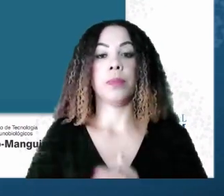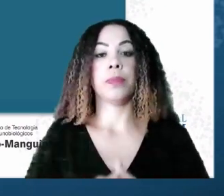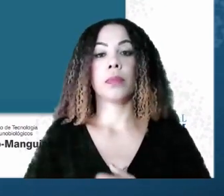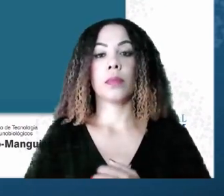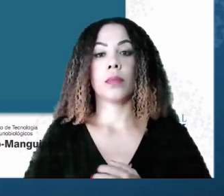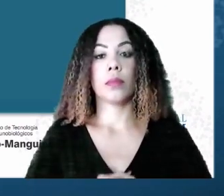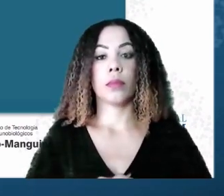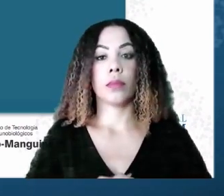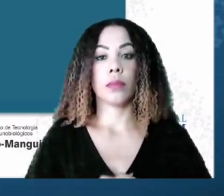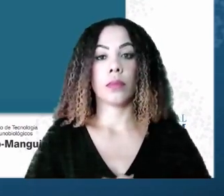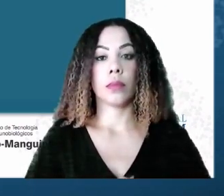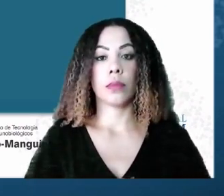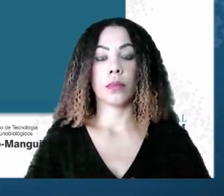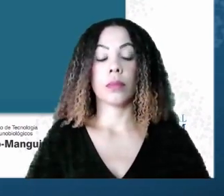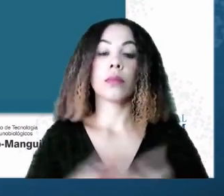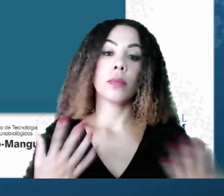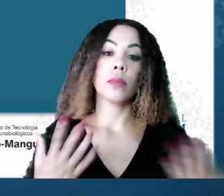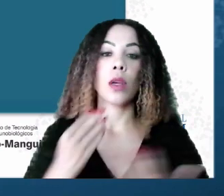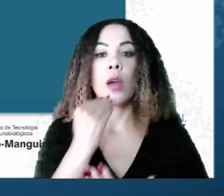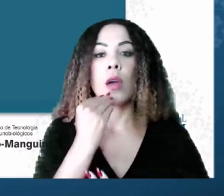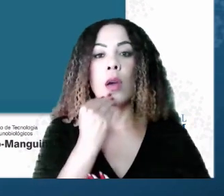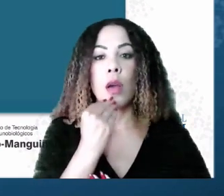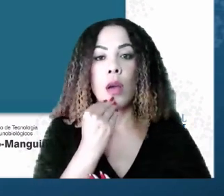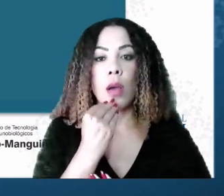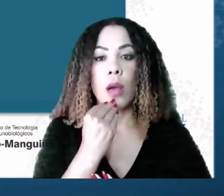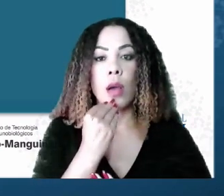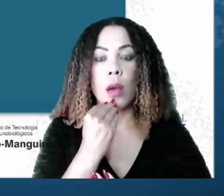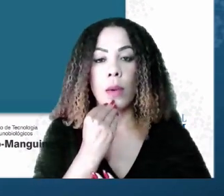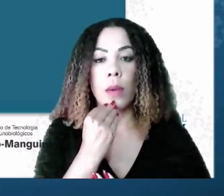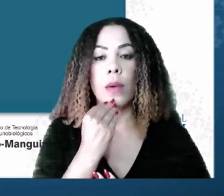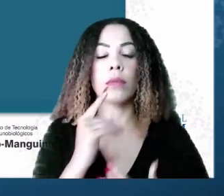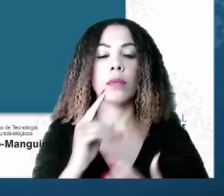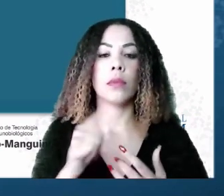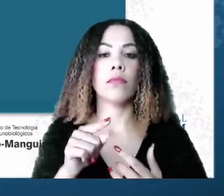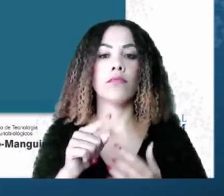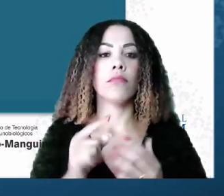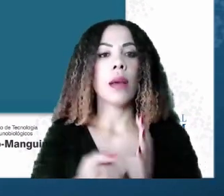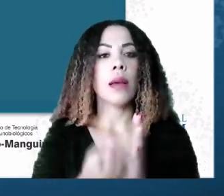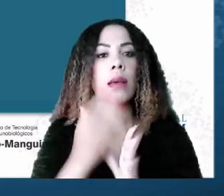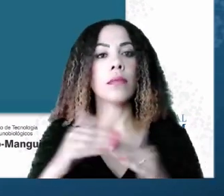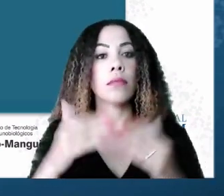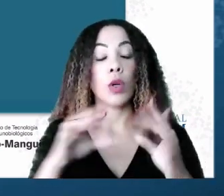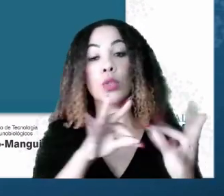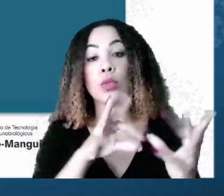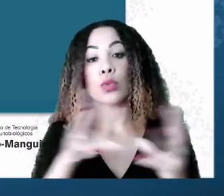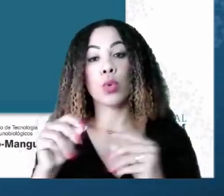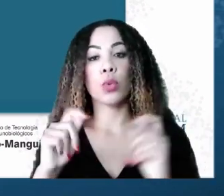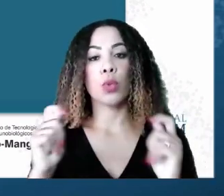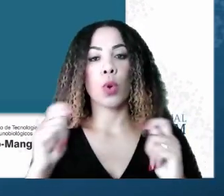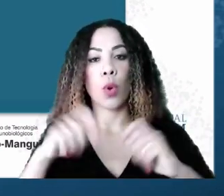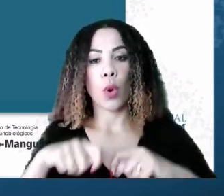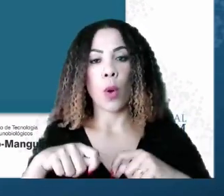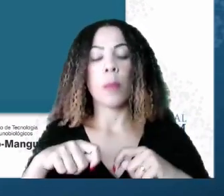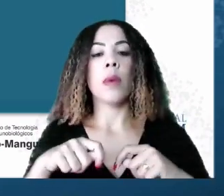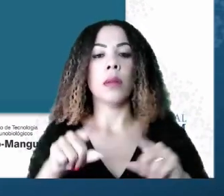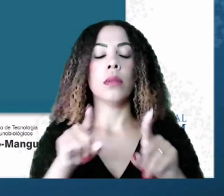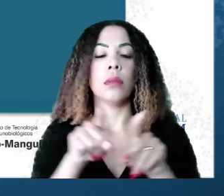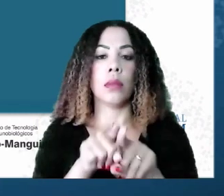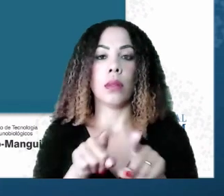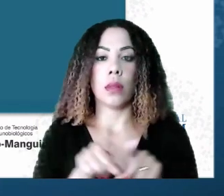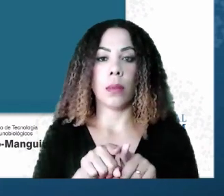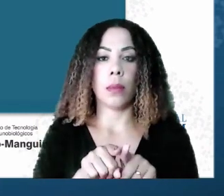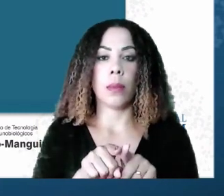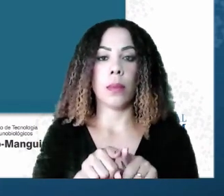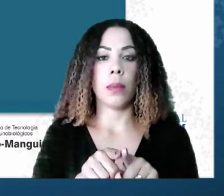E, obviamente, que o desenvolvimento de todas essas competências também